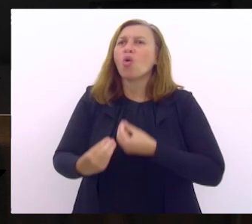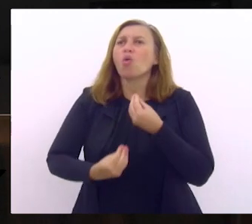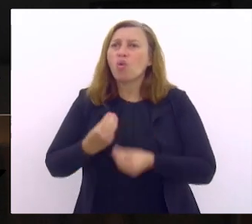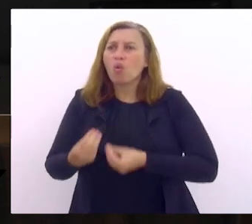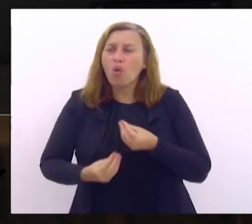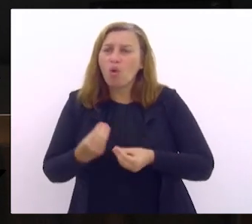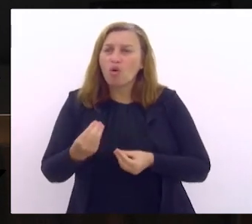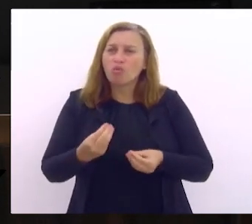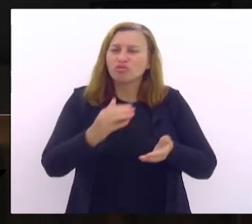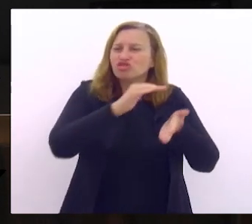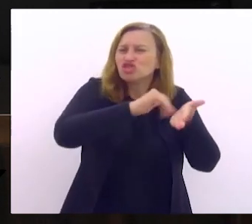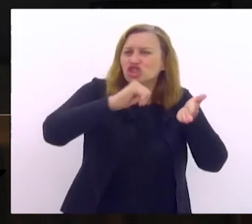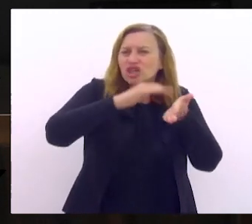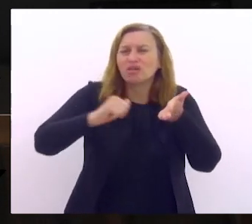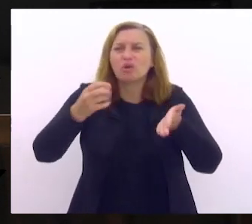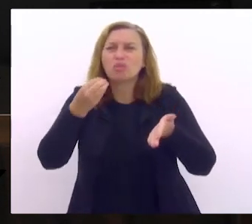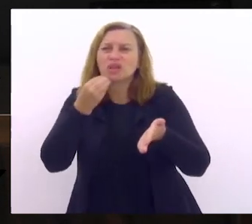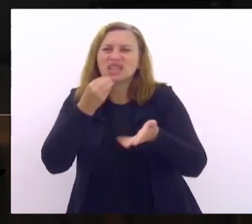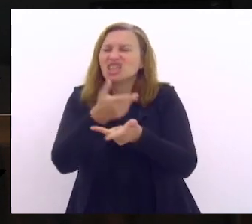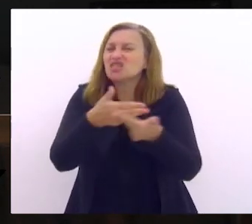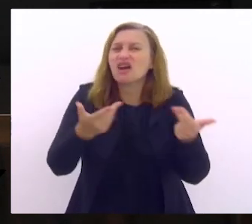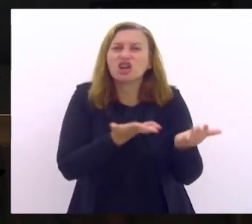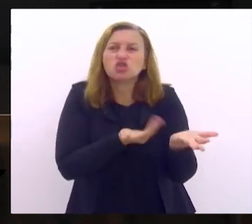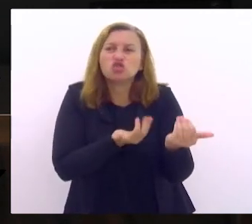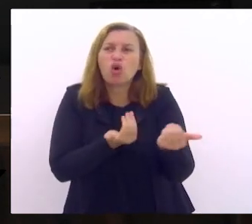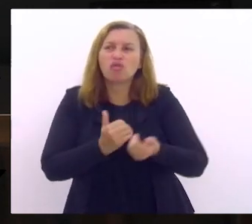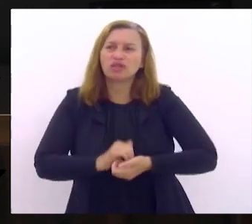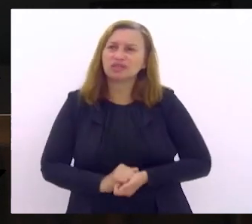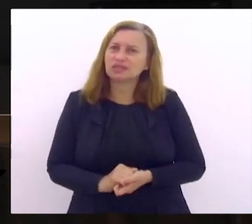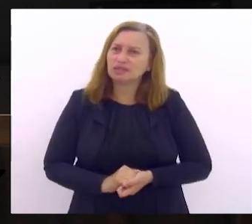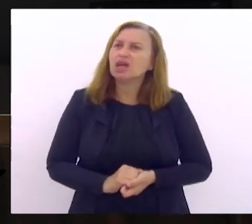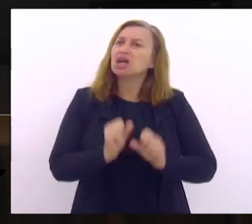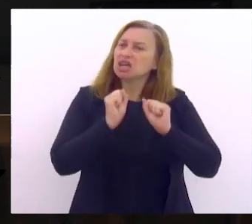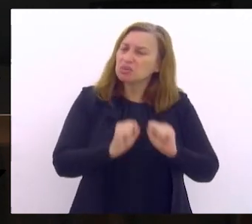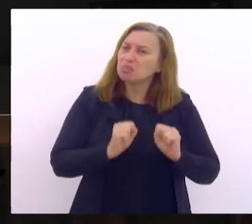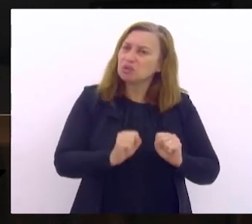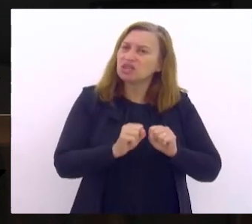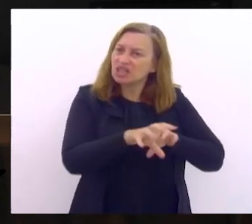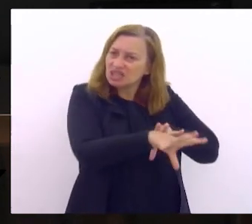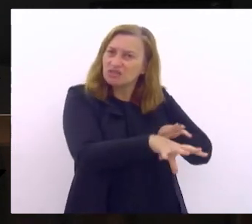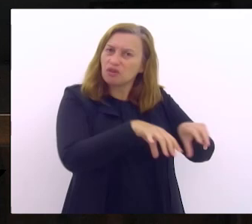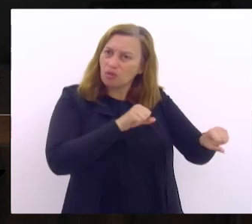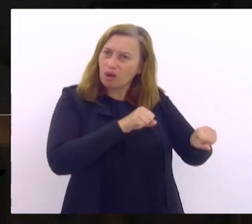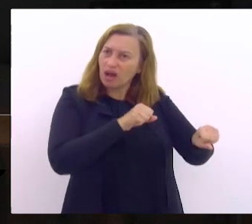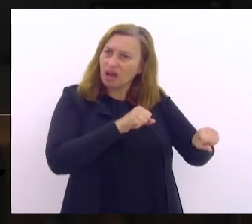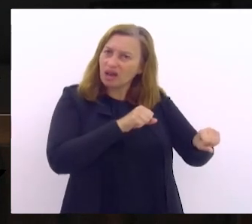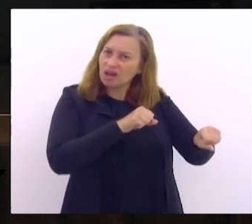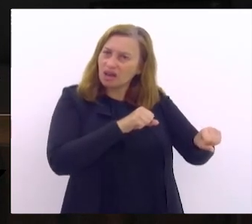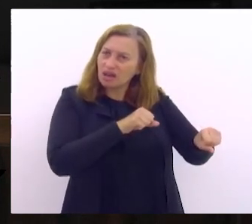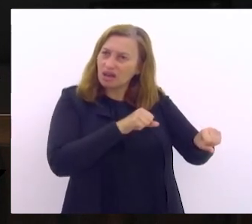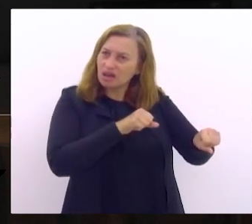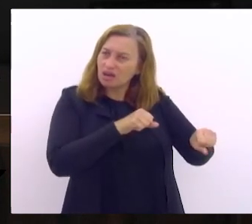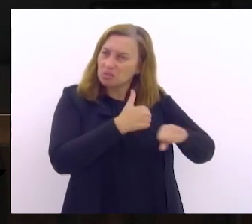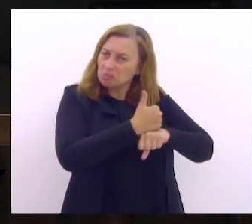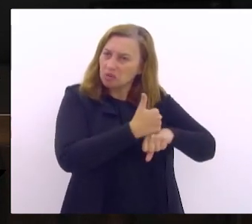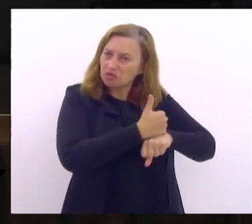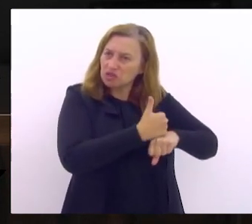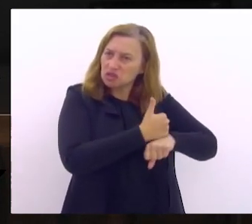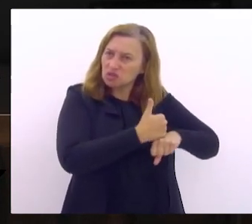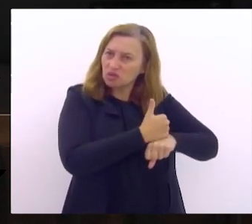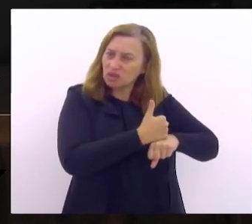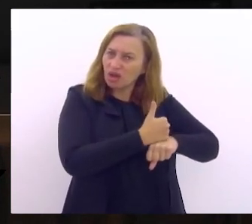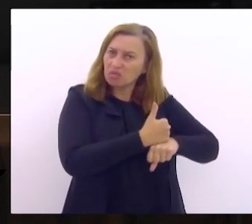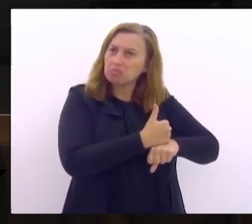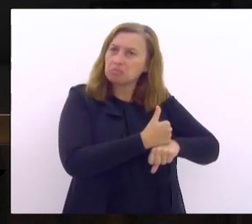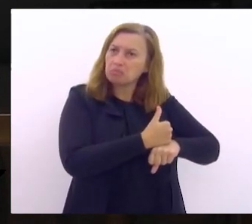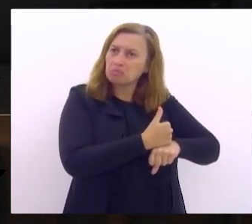tiramos a oportunidade de muitos jovens daquele que poderiam não se formar atleta de alto índice. Não podia se formar um